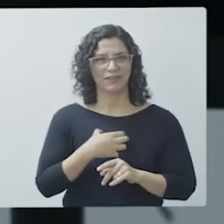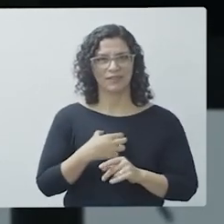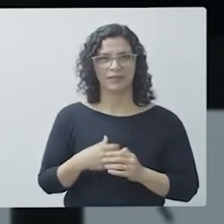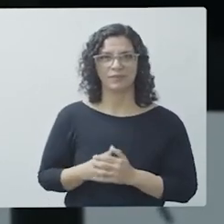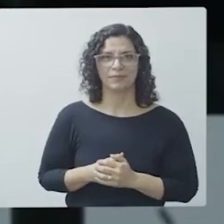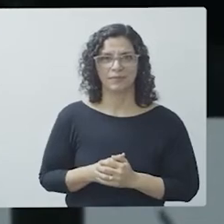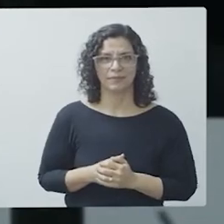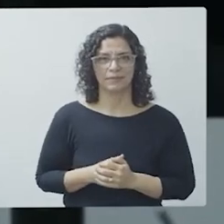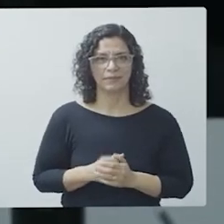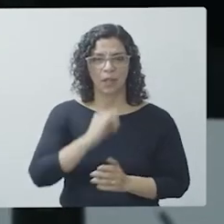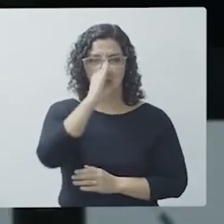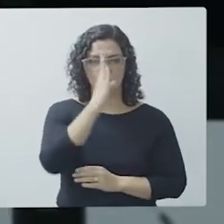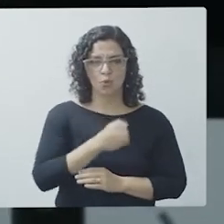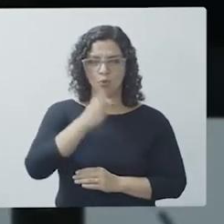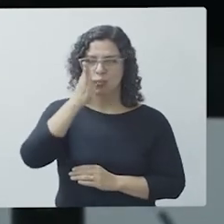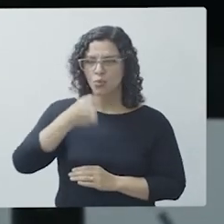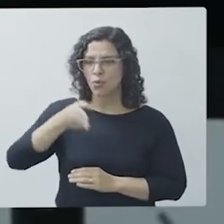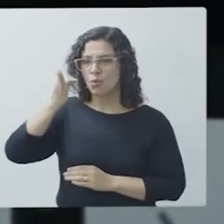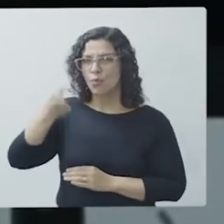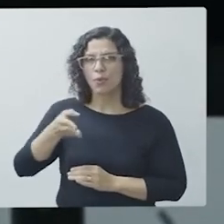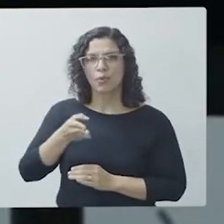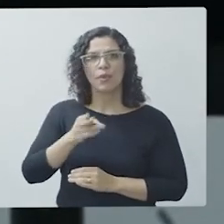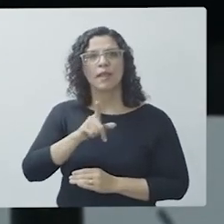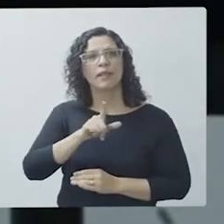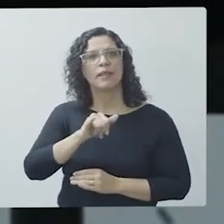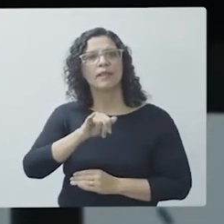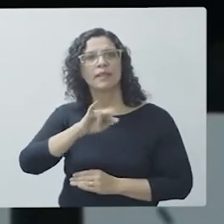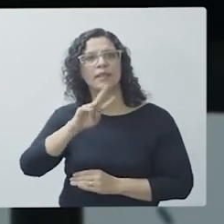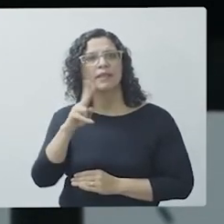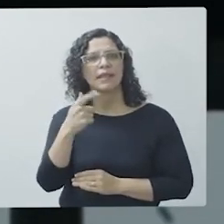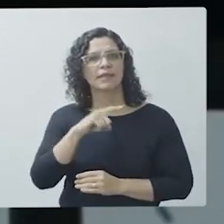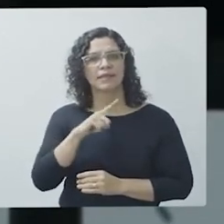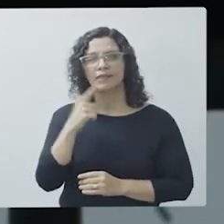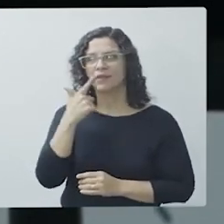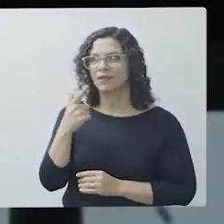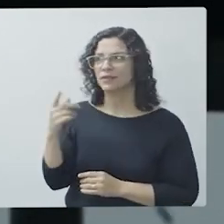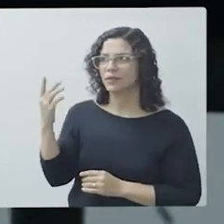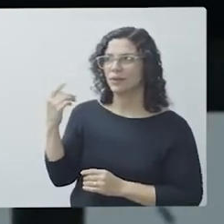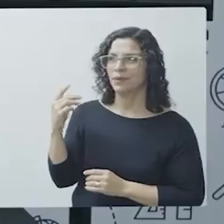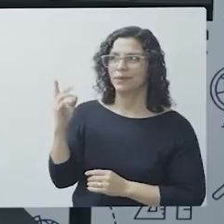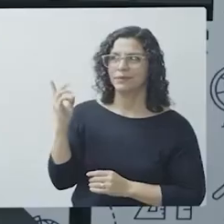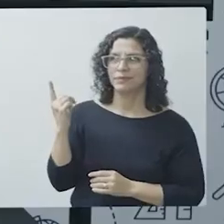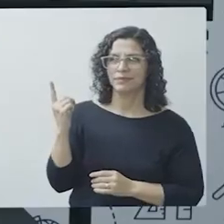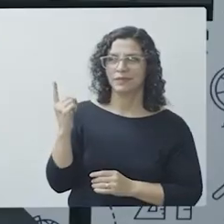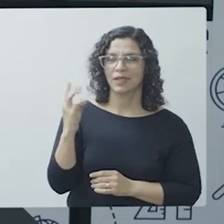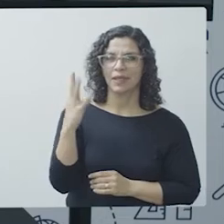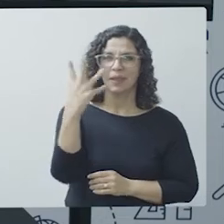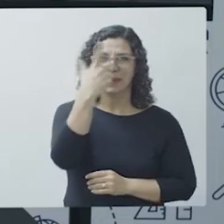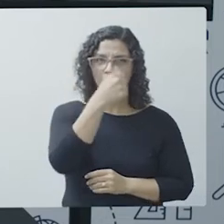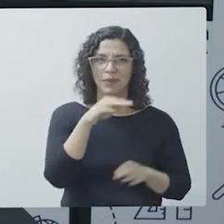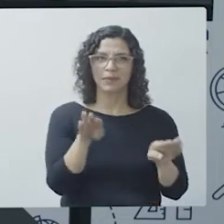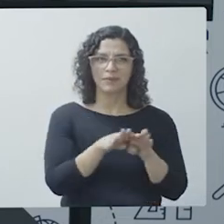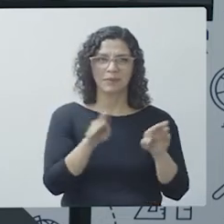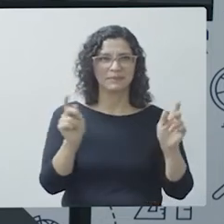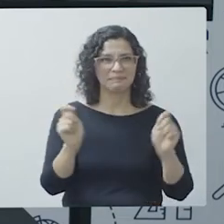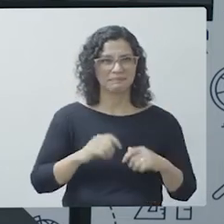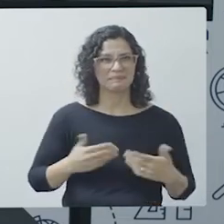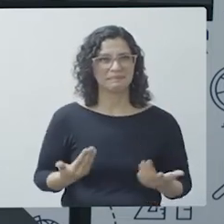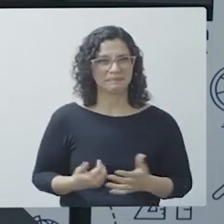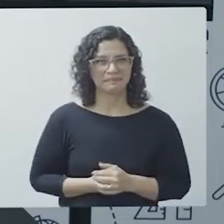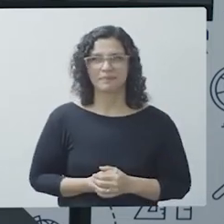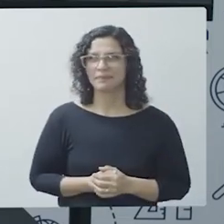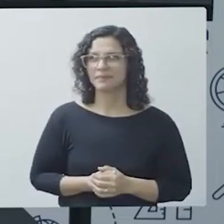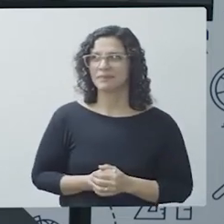são cabelos em linha. Olha só que bonito que